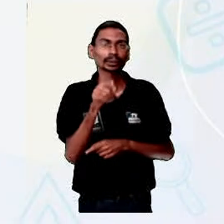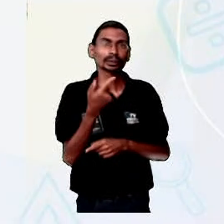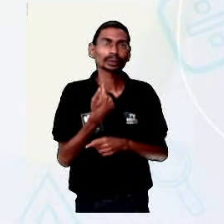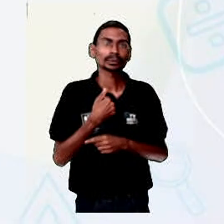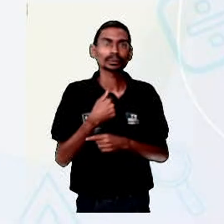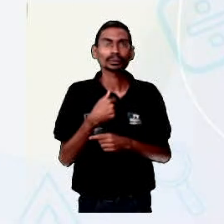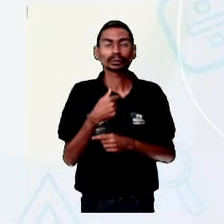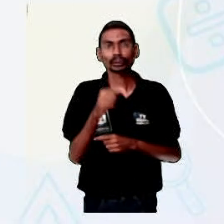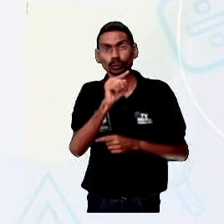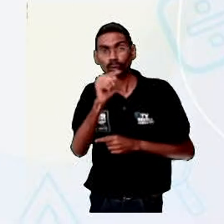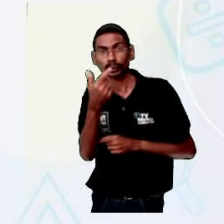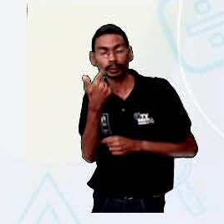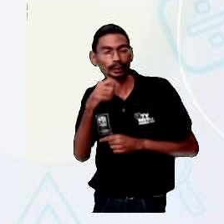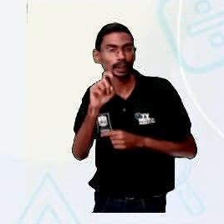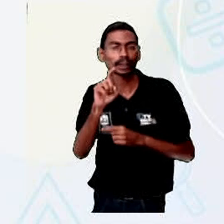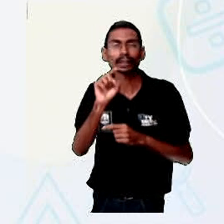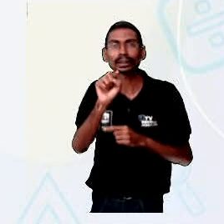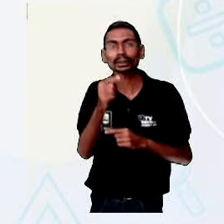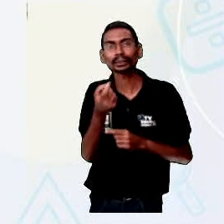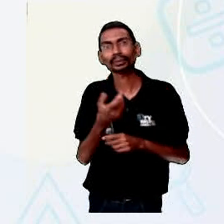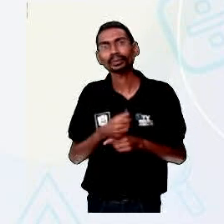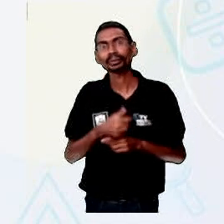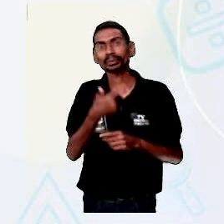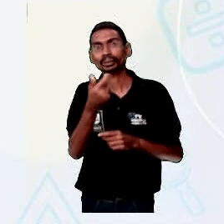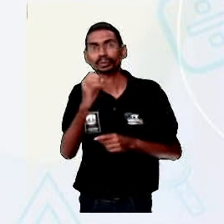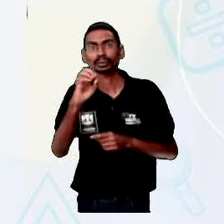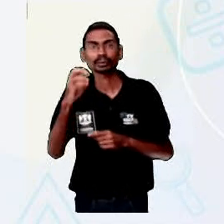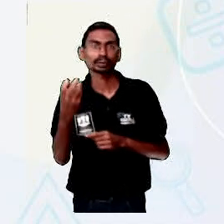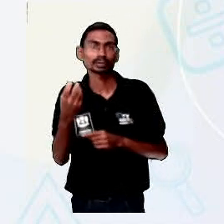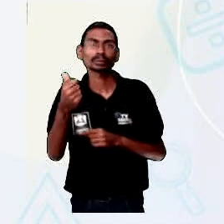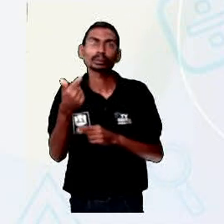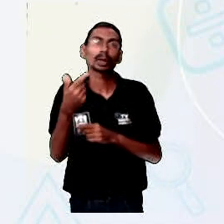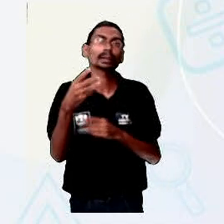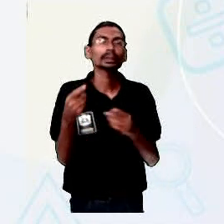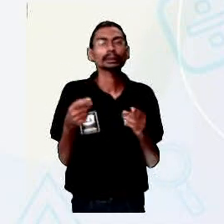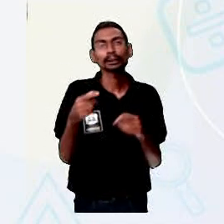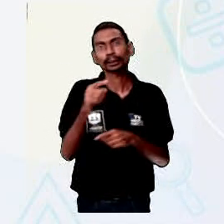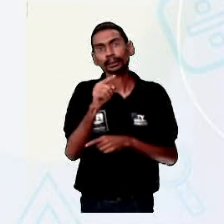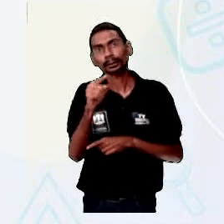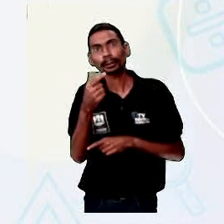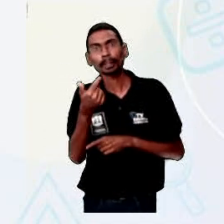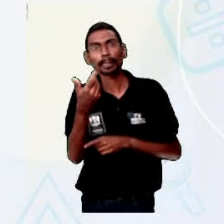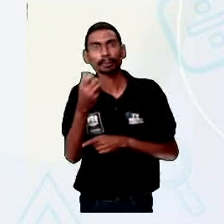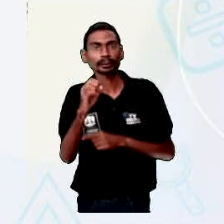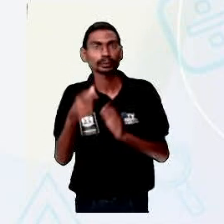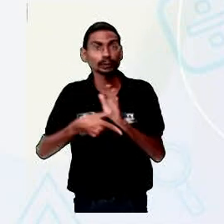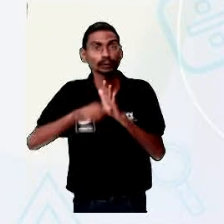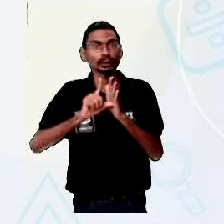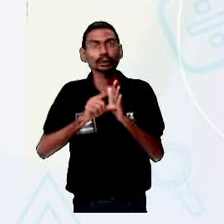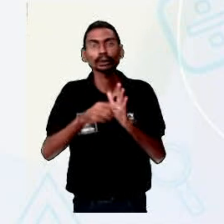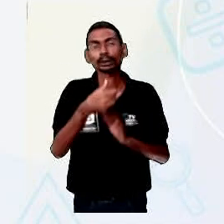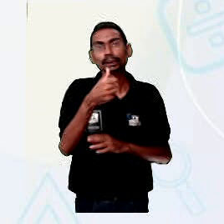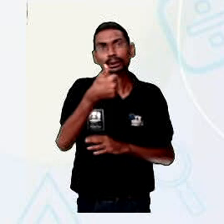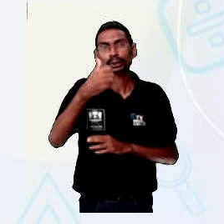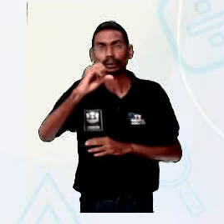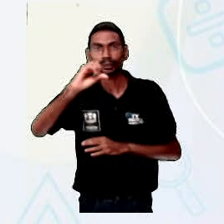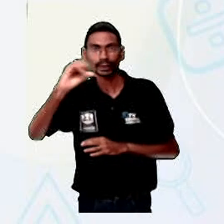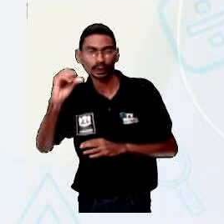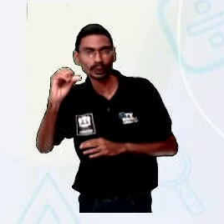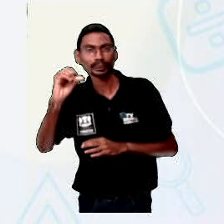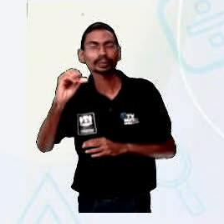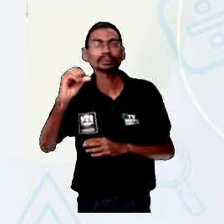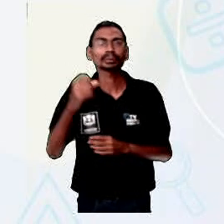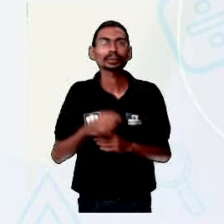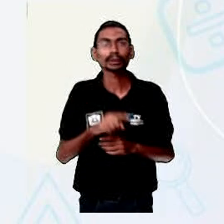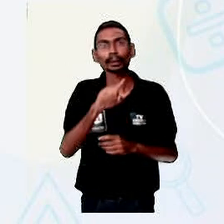vai ser 300 menos 1, 299. O antecessor de 199 vai ser ele menos